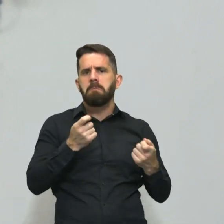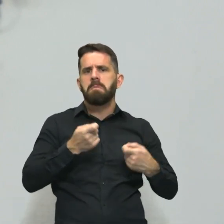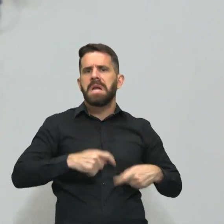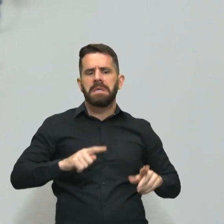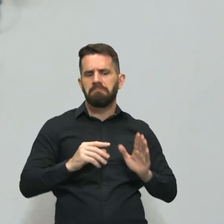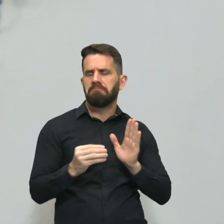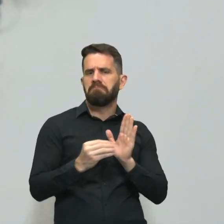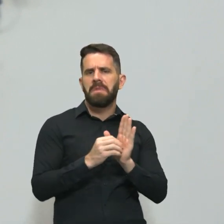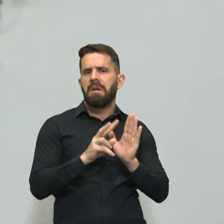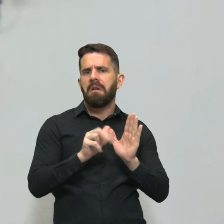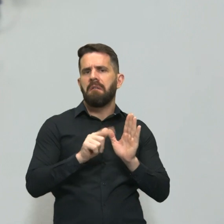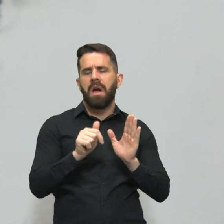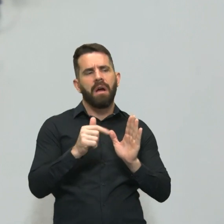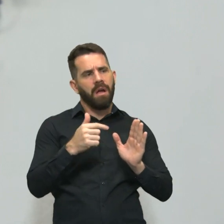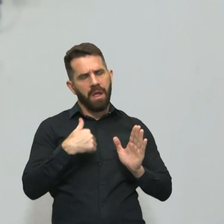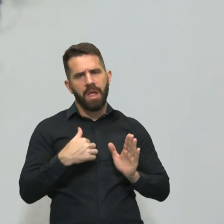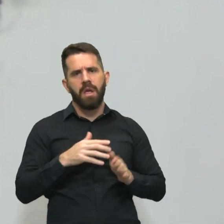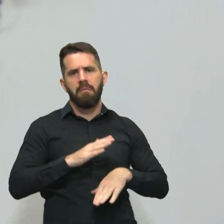acabei não fazendo a minha inscrição